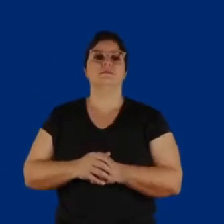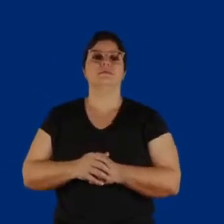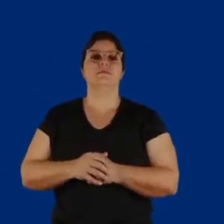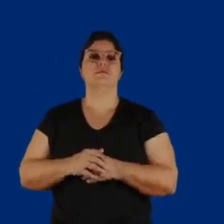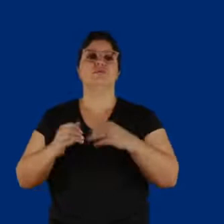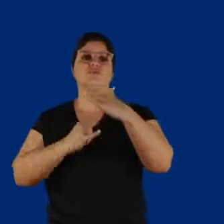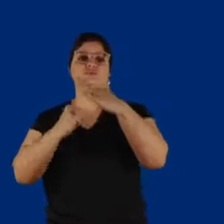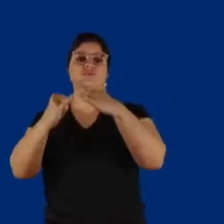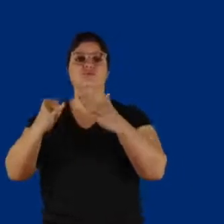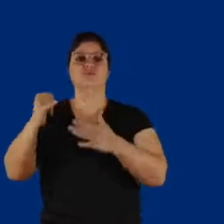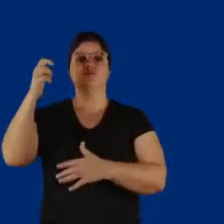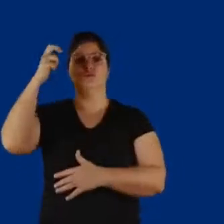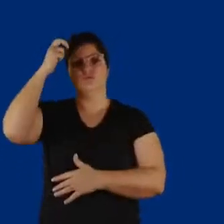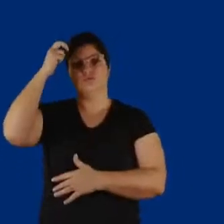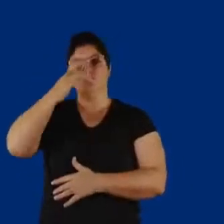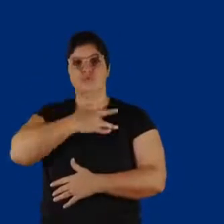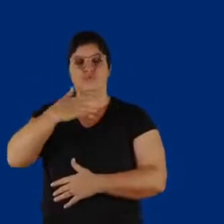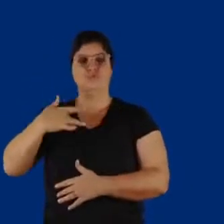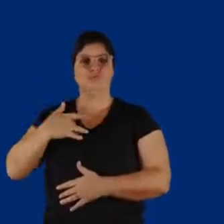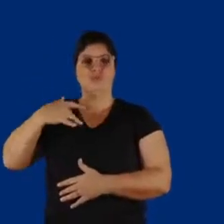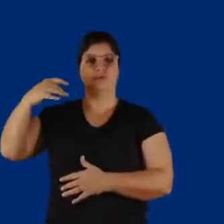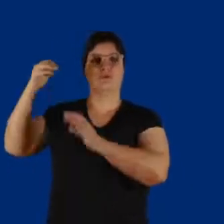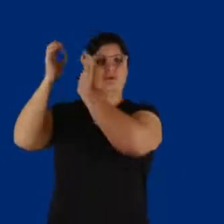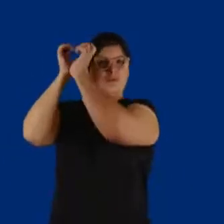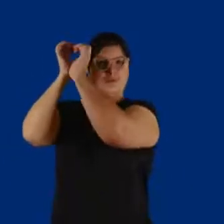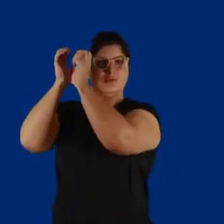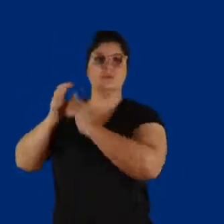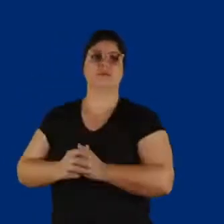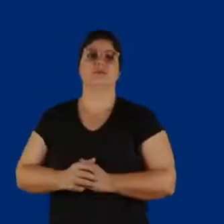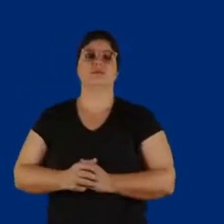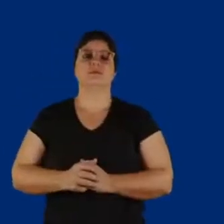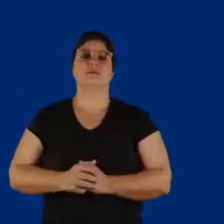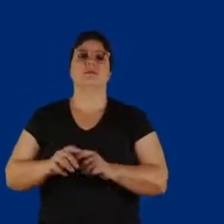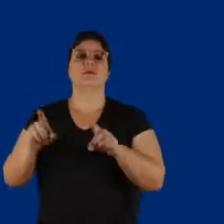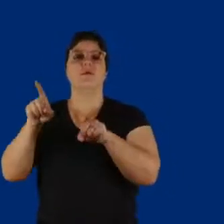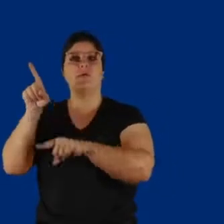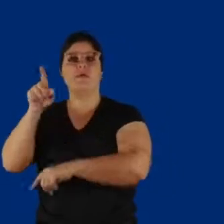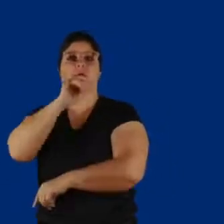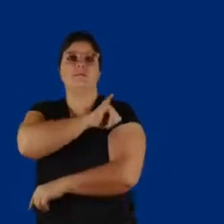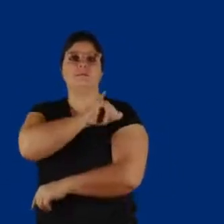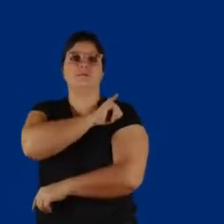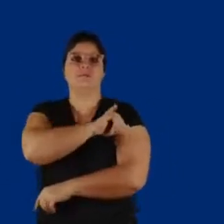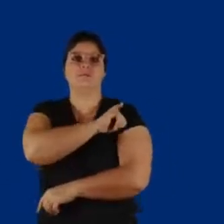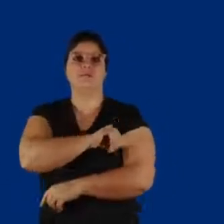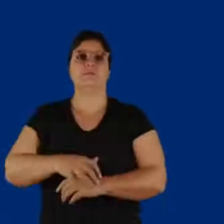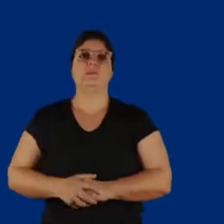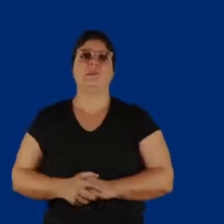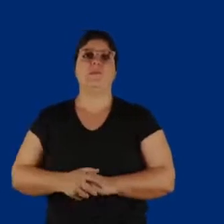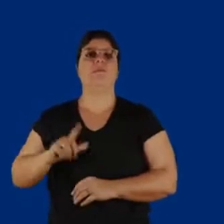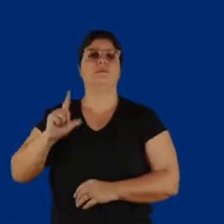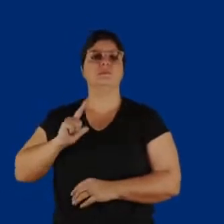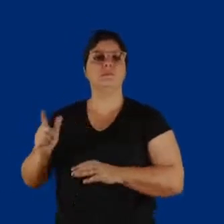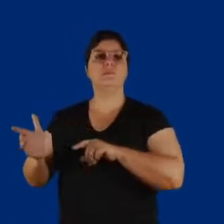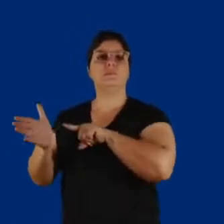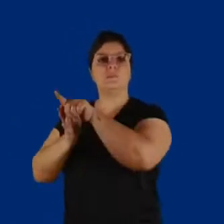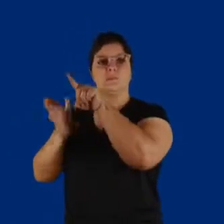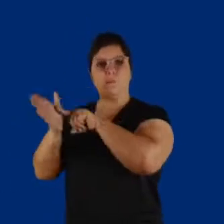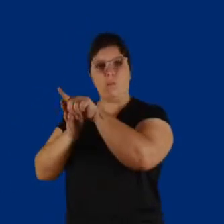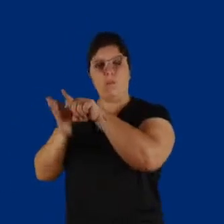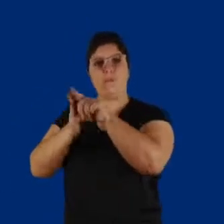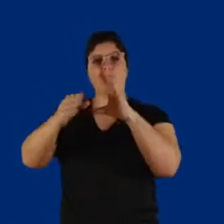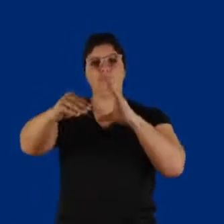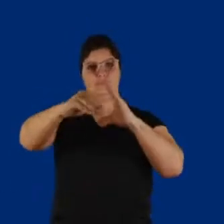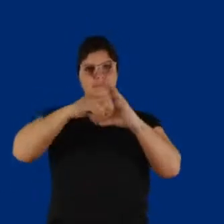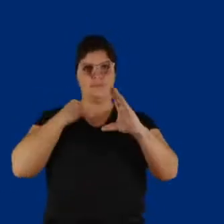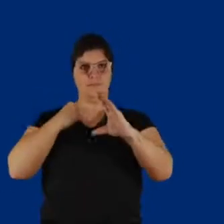por meio do chat, nossa caixa de comentários aqui do YouTube. Vamos acompanhar as participações de vocês ao longo da conversa e